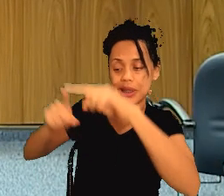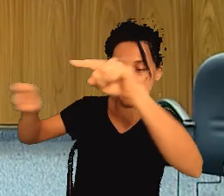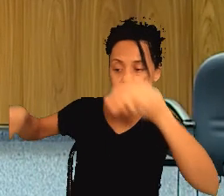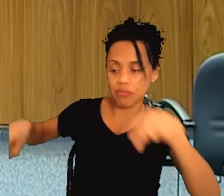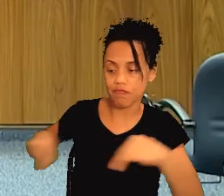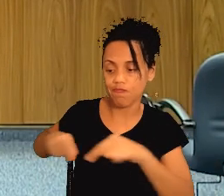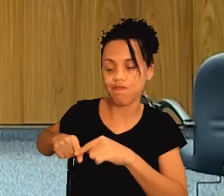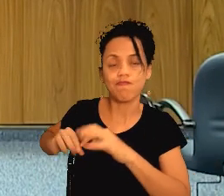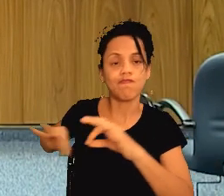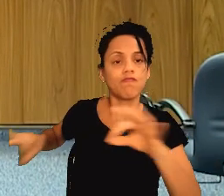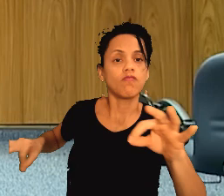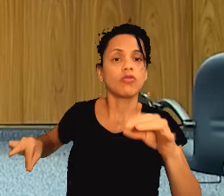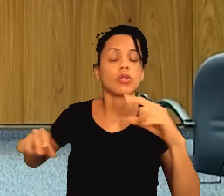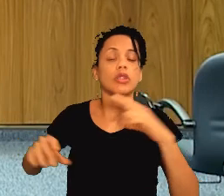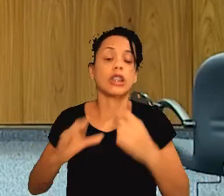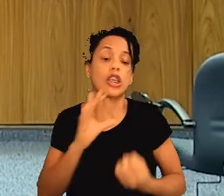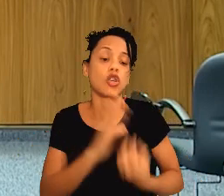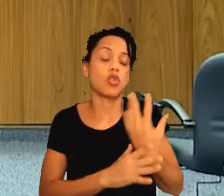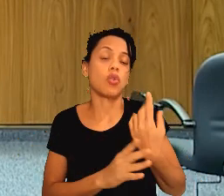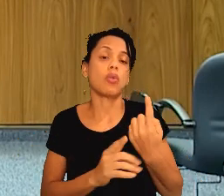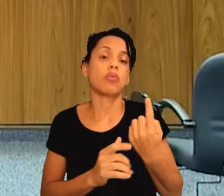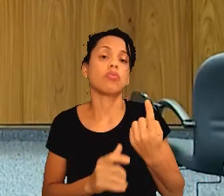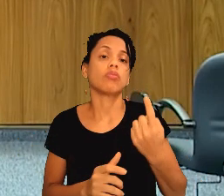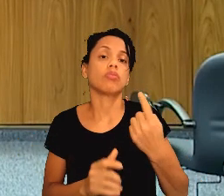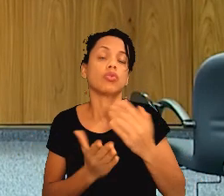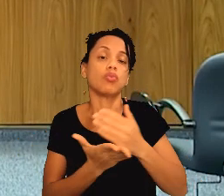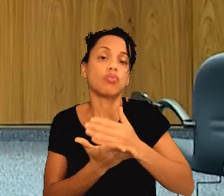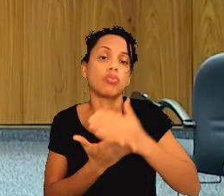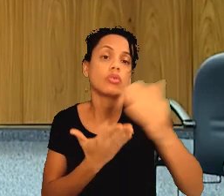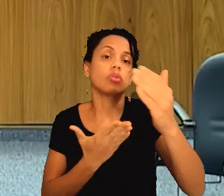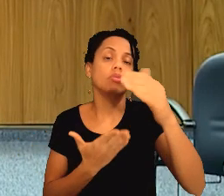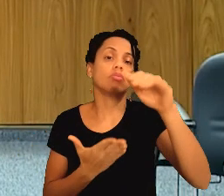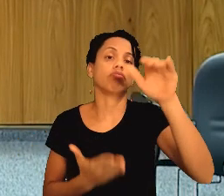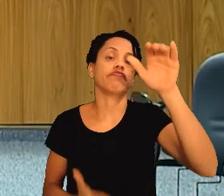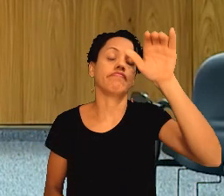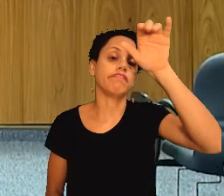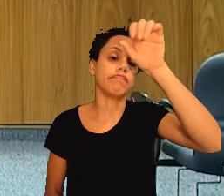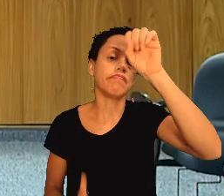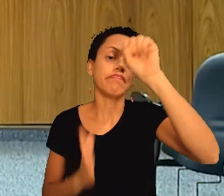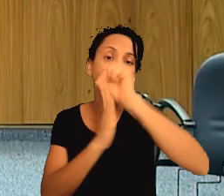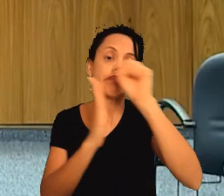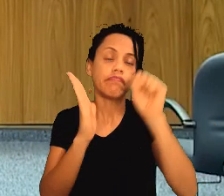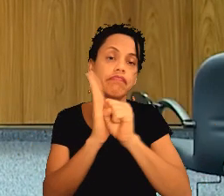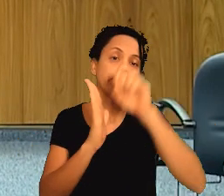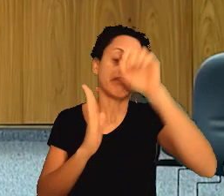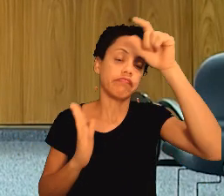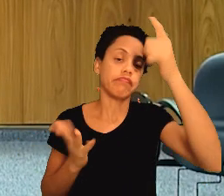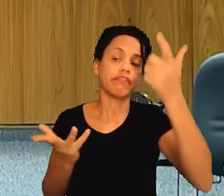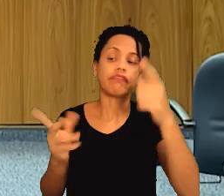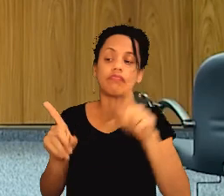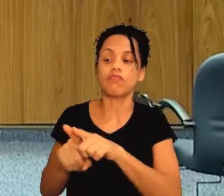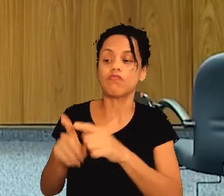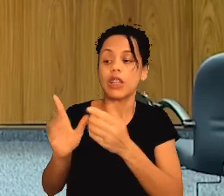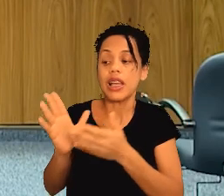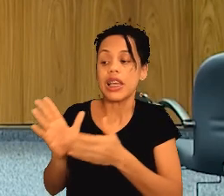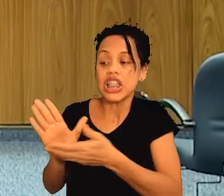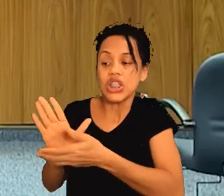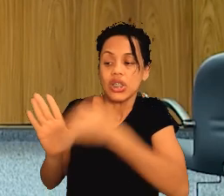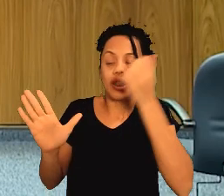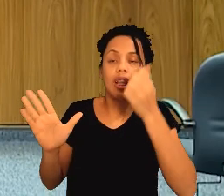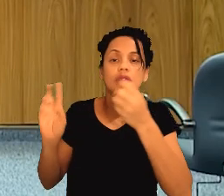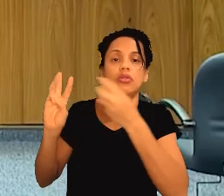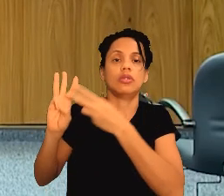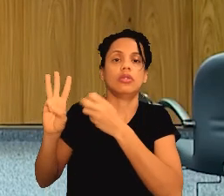que foram criados no começo do século com um objetivo bastante claro: retirar os indígenas das suas áreas de ocupação